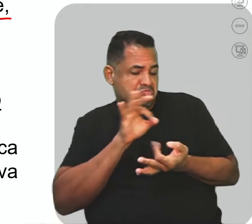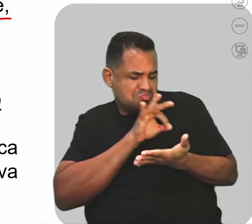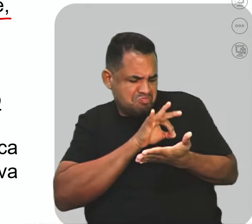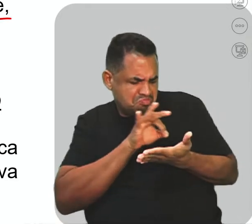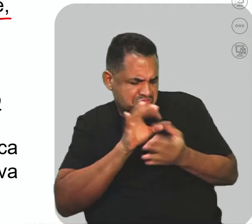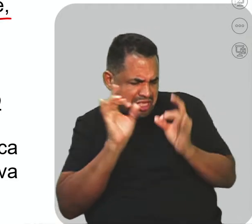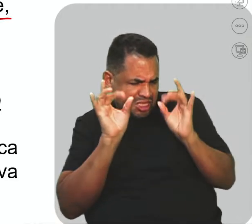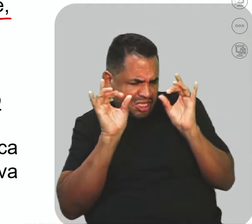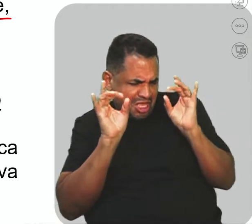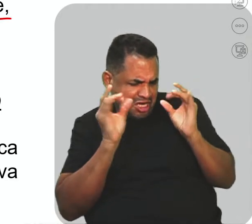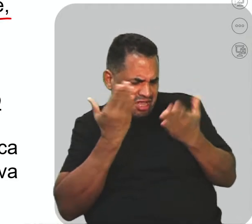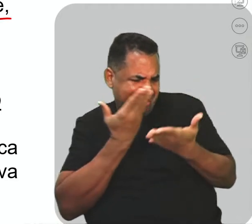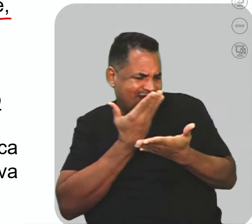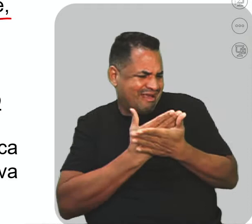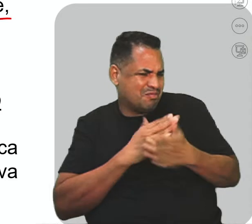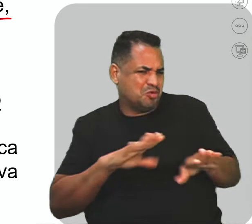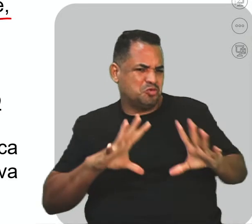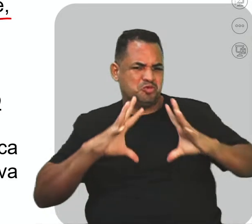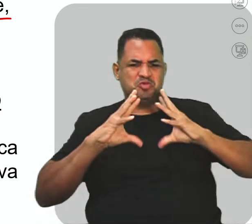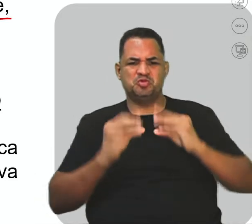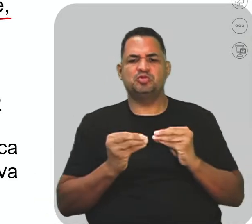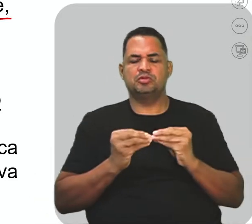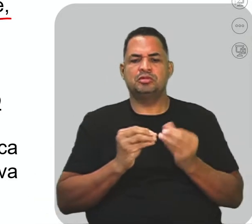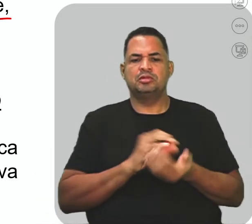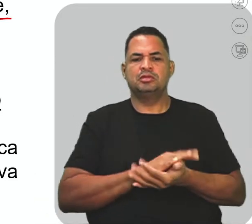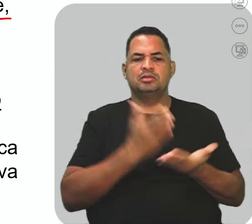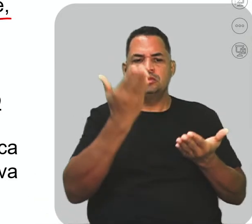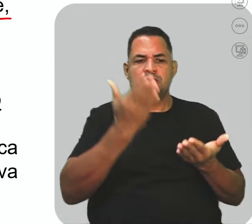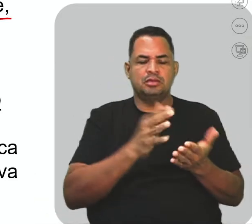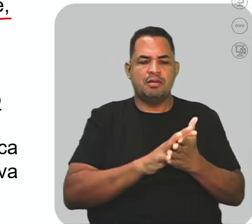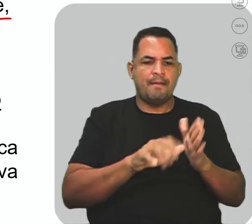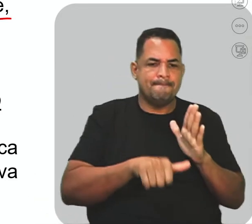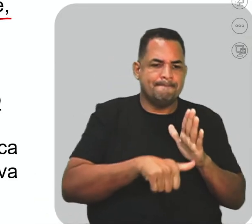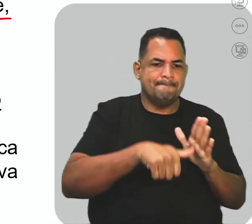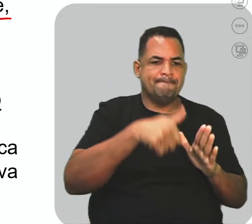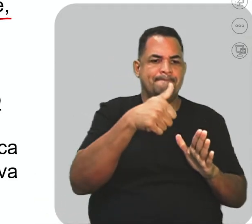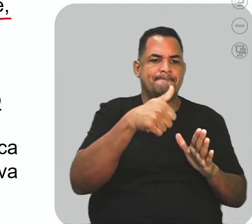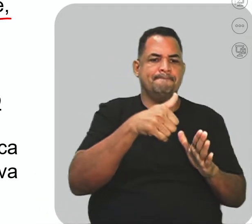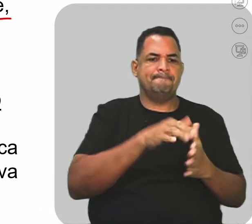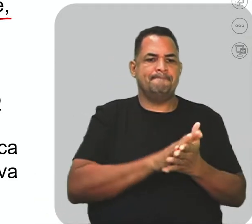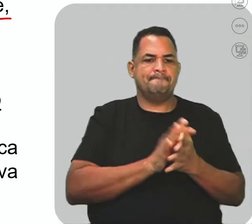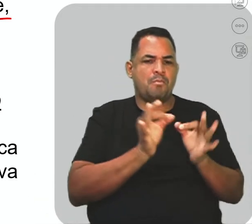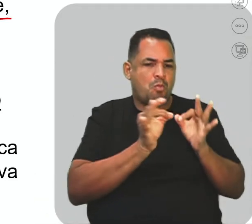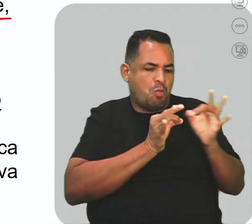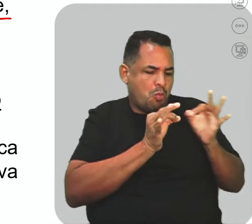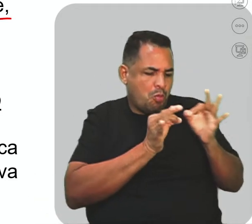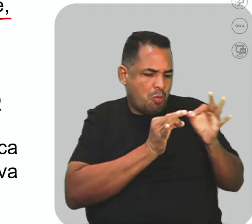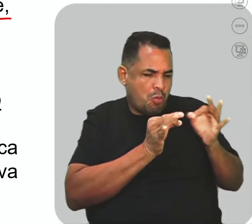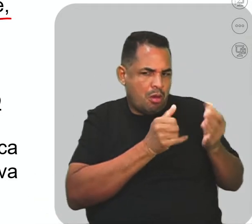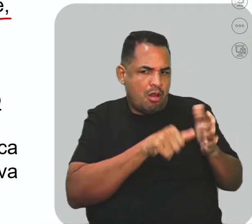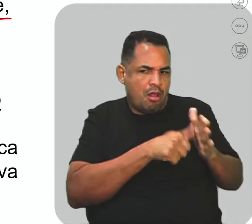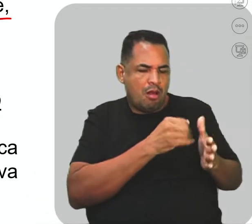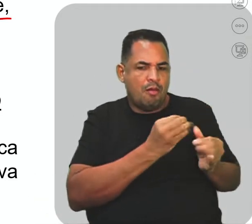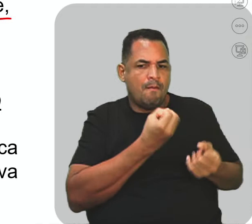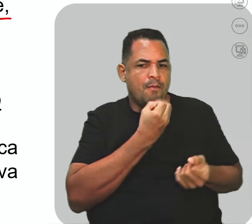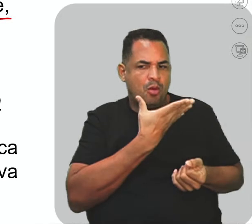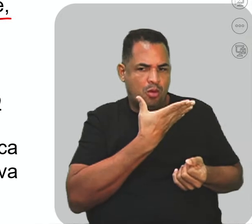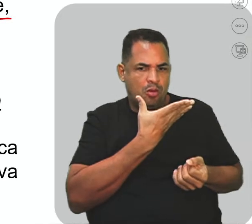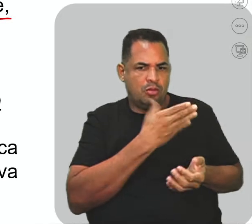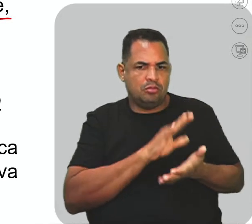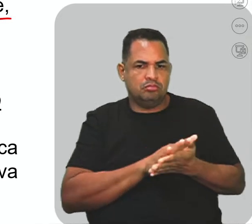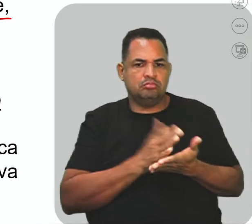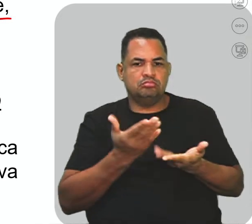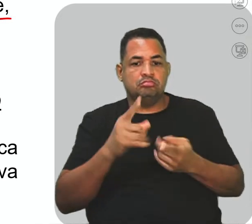tudo. Nós temos a primeira oração, o plano ia muito bem. Ok.